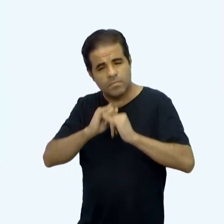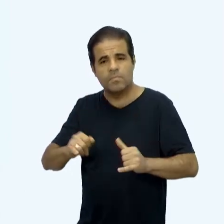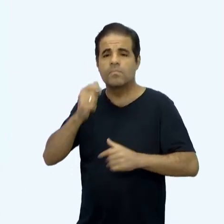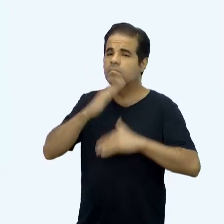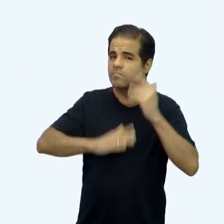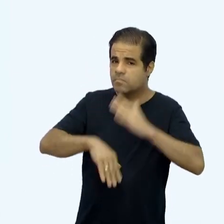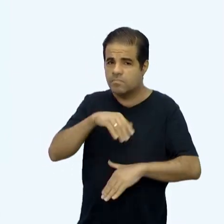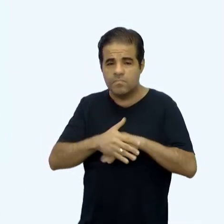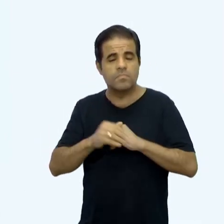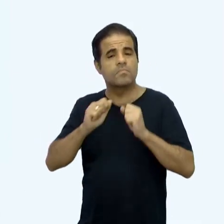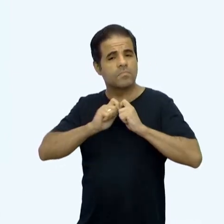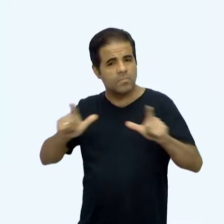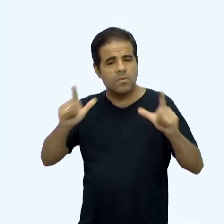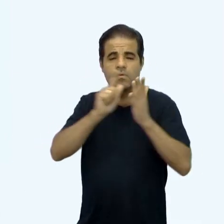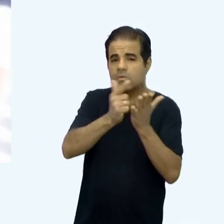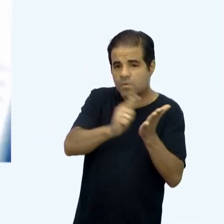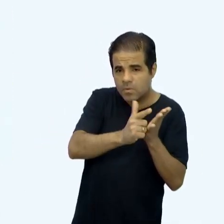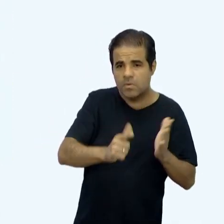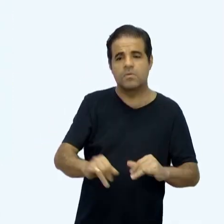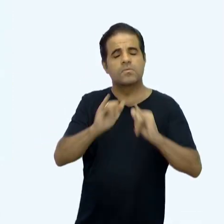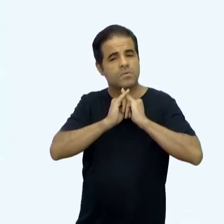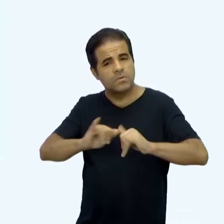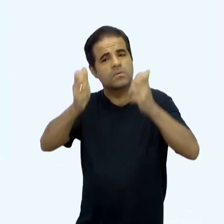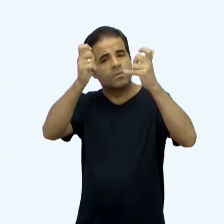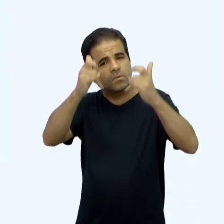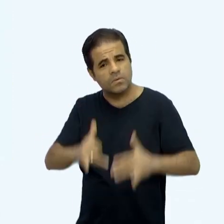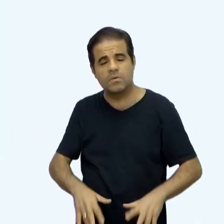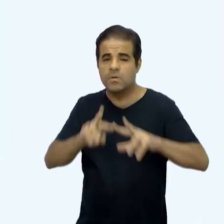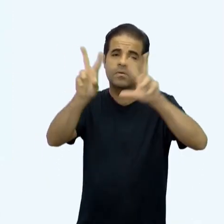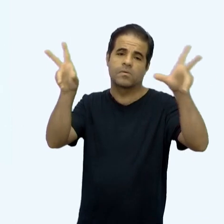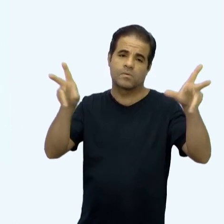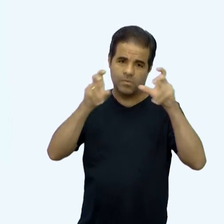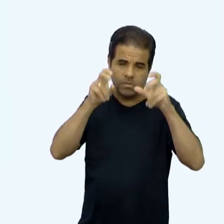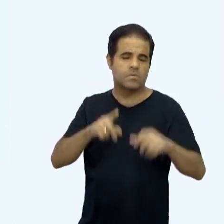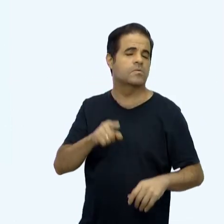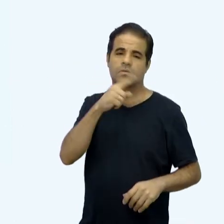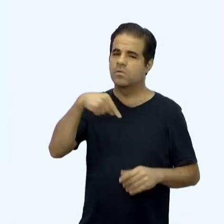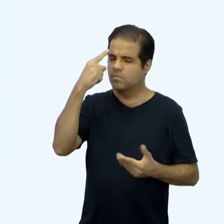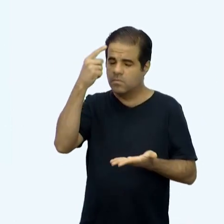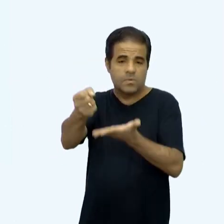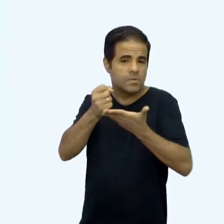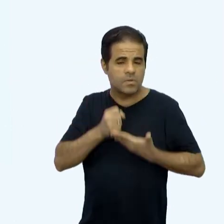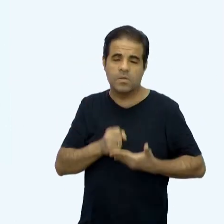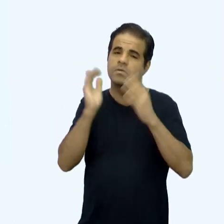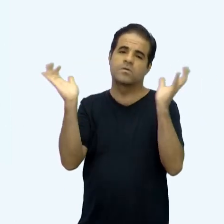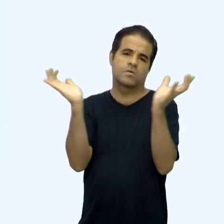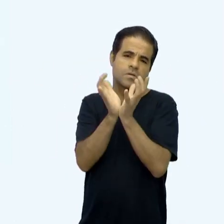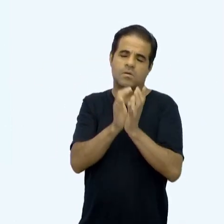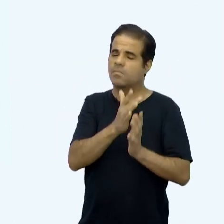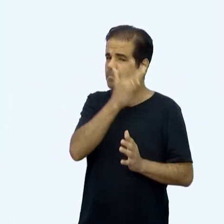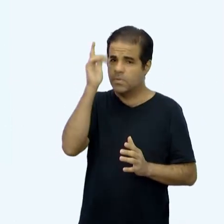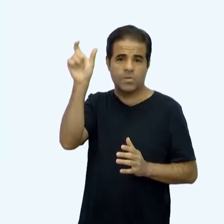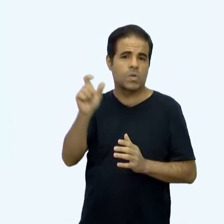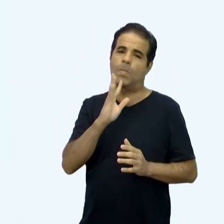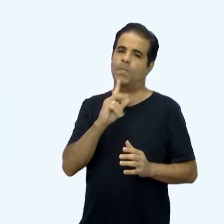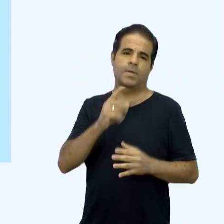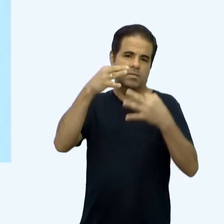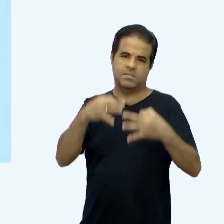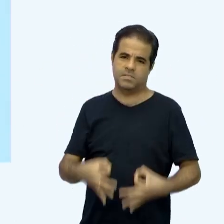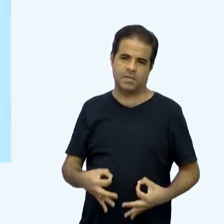comunicação, como sites e jornais, também estão falando sobre o assunto. A gente não traz para nossa turma alguém que a gente não conhece